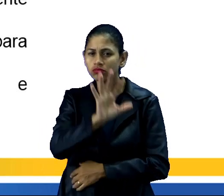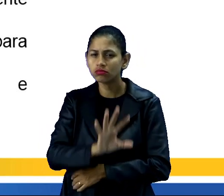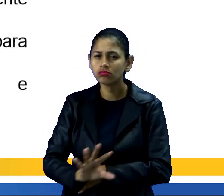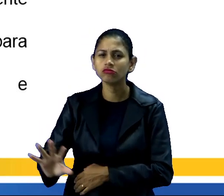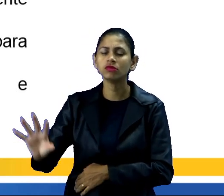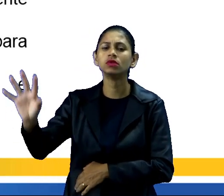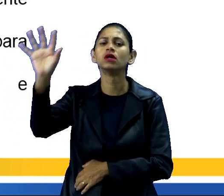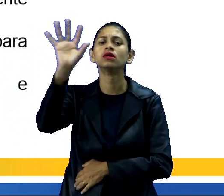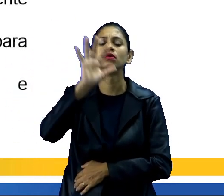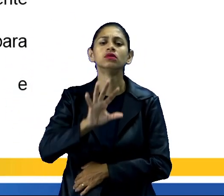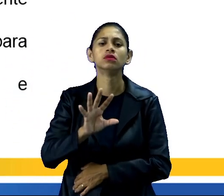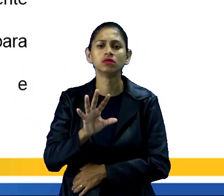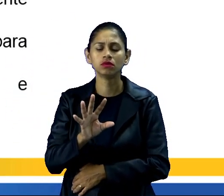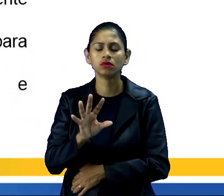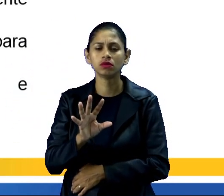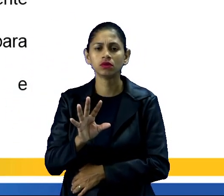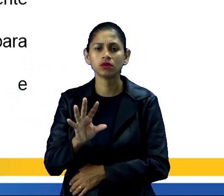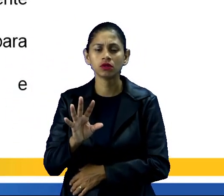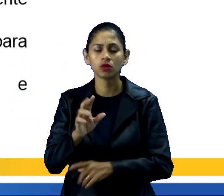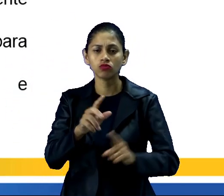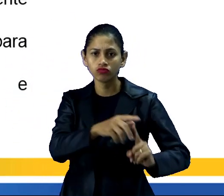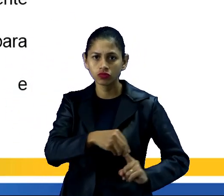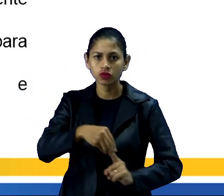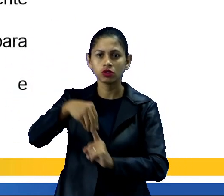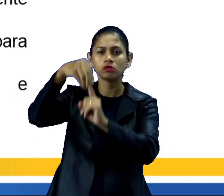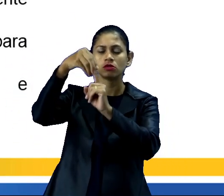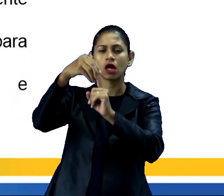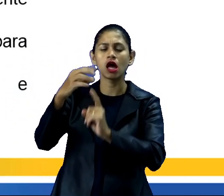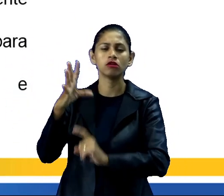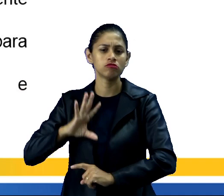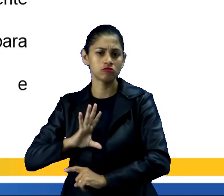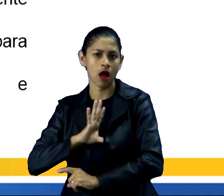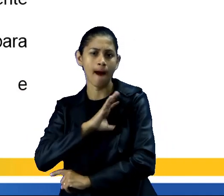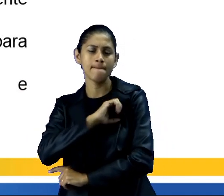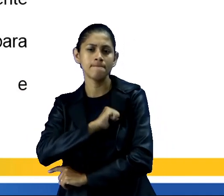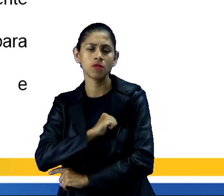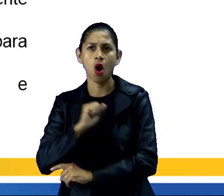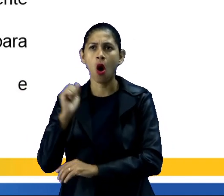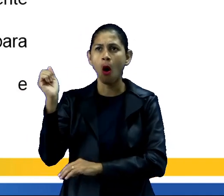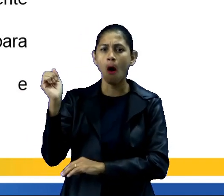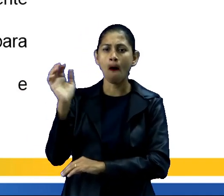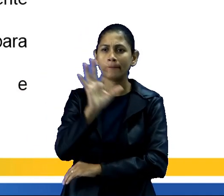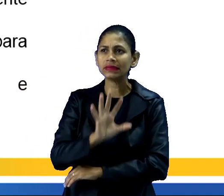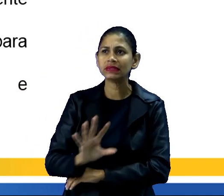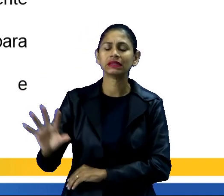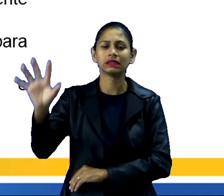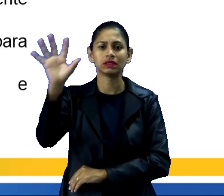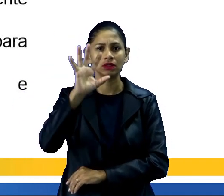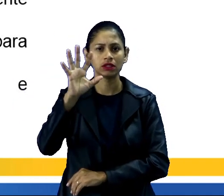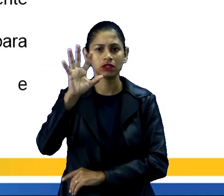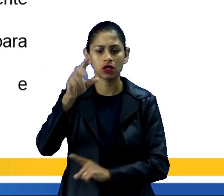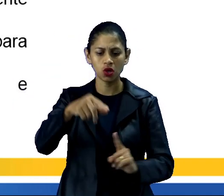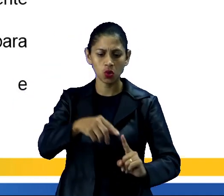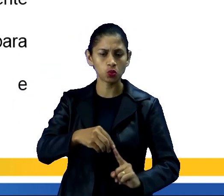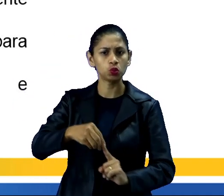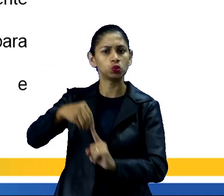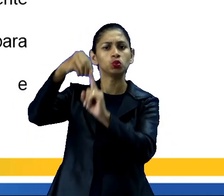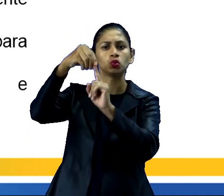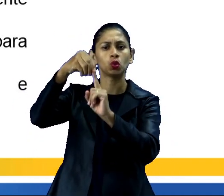que geralmente, né, é uma exaltação constante do amor pela nação e enaltecimento da figura do líder. Geralmente